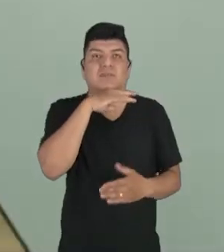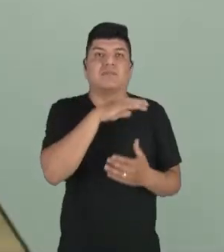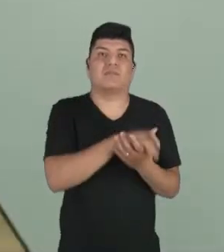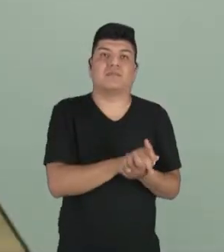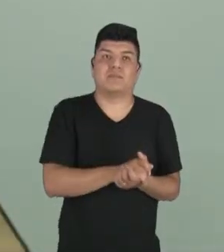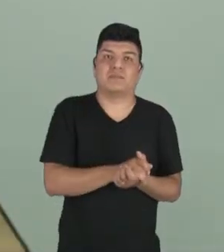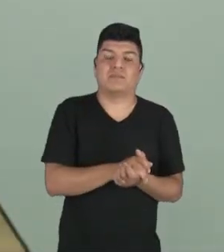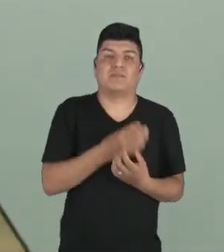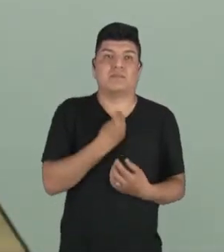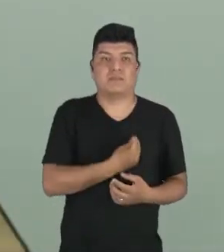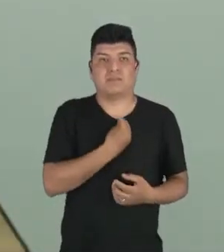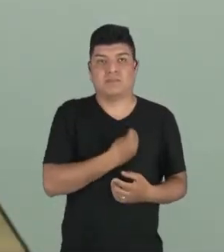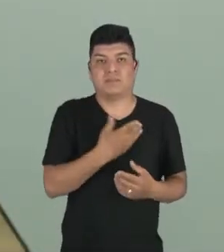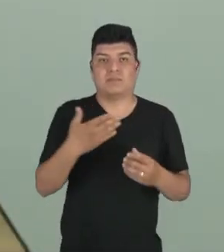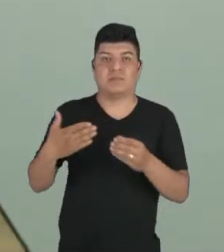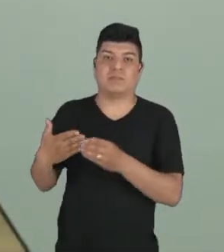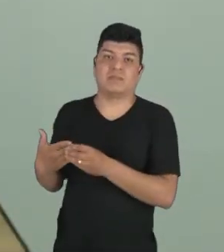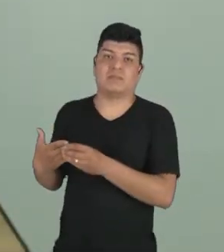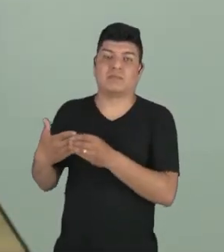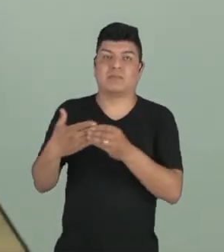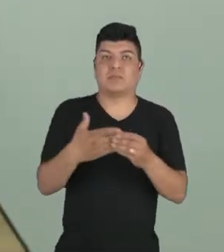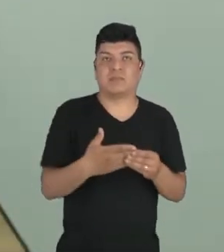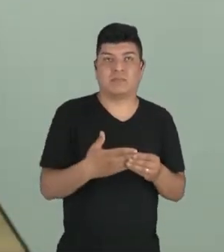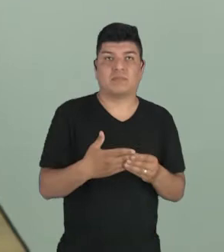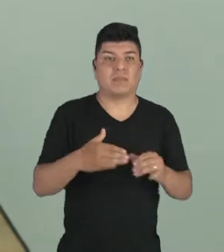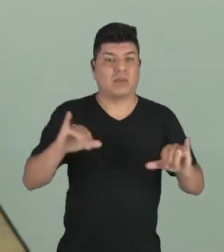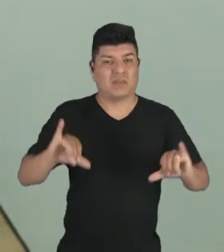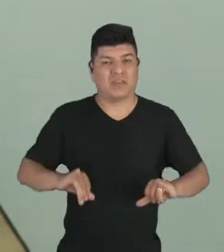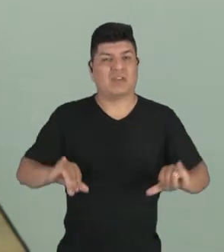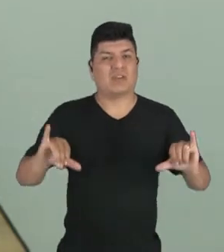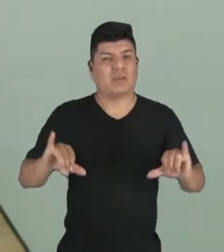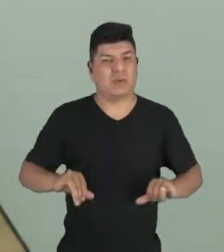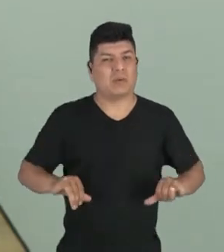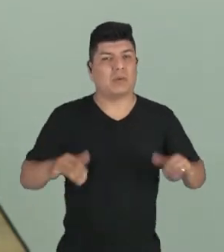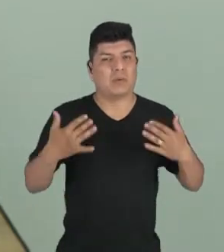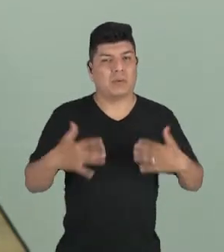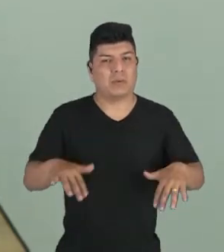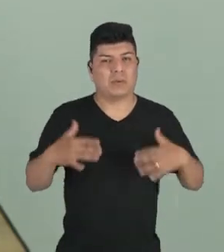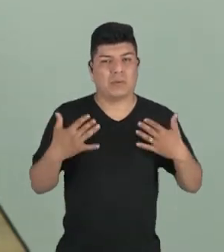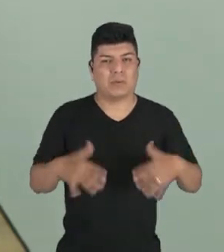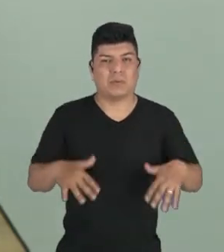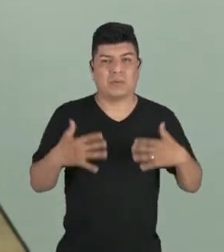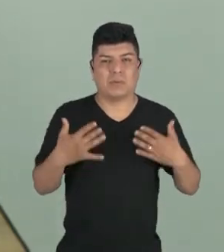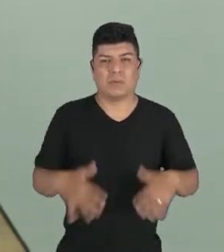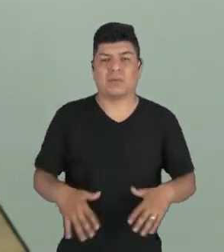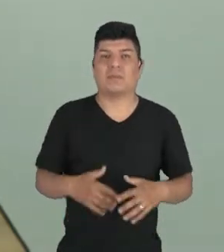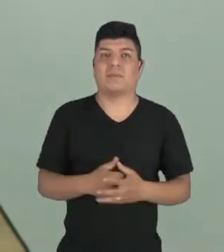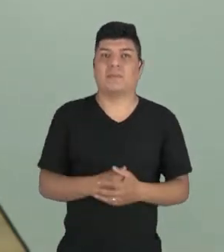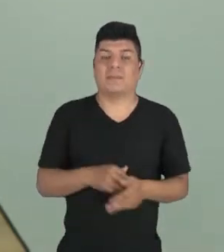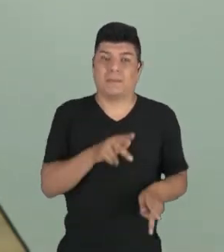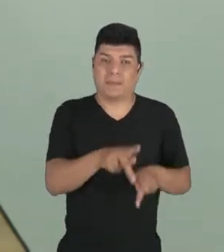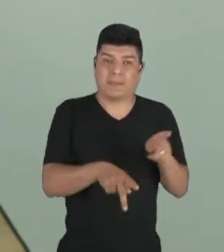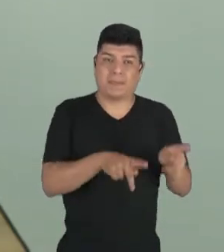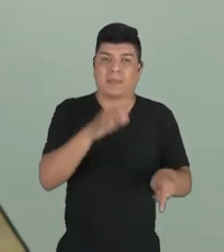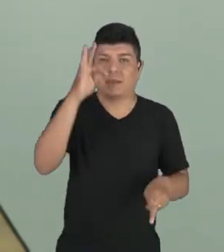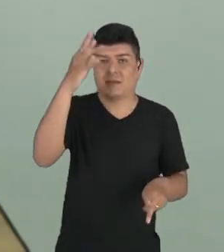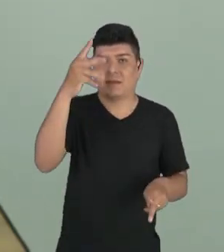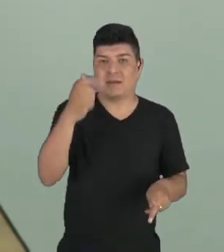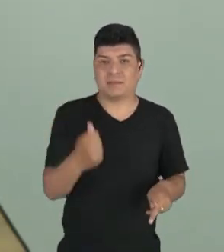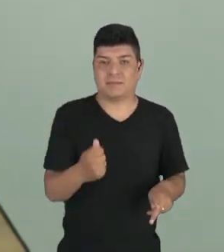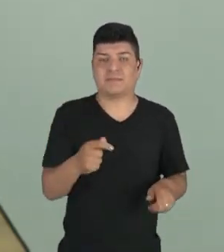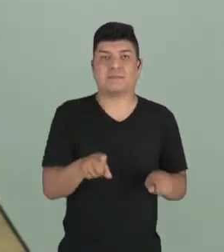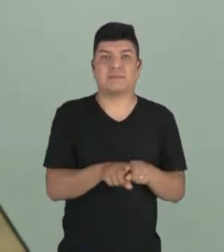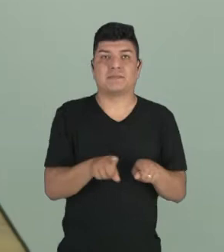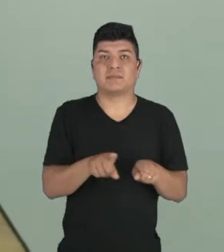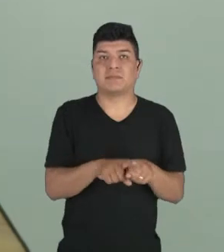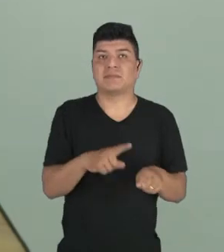condições que eles vinham sendo trazidos, eles sofreram muito, né? O povo africano, eles